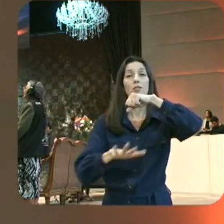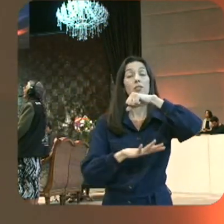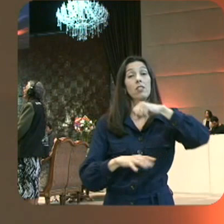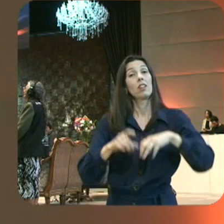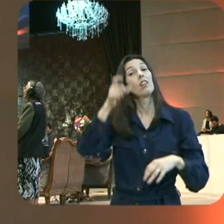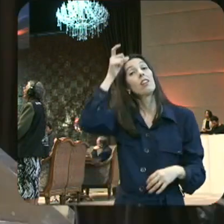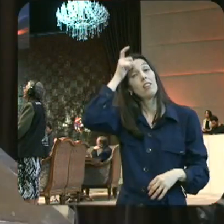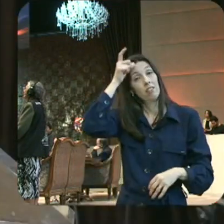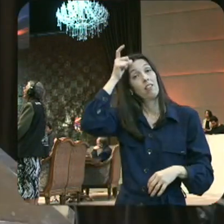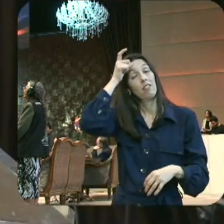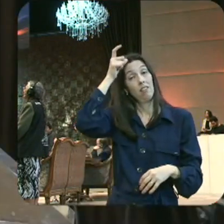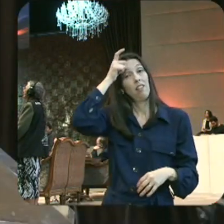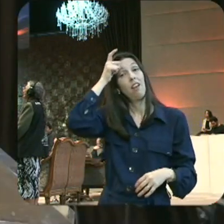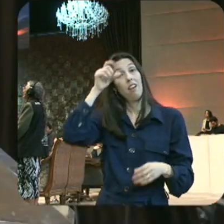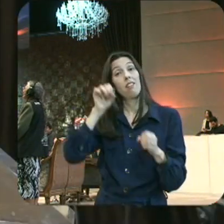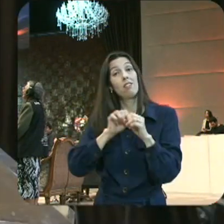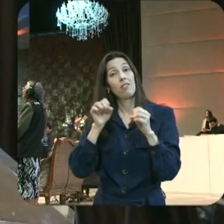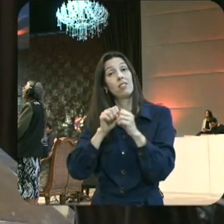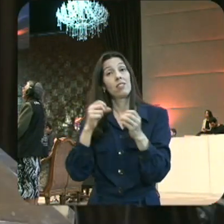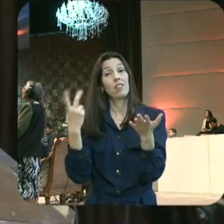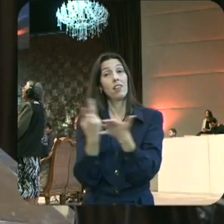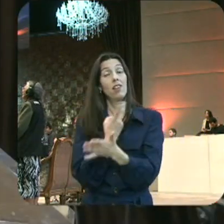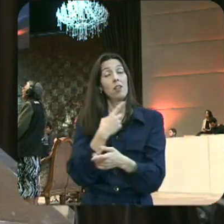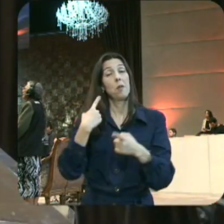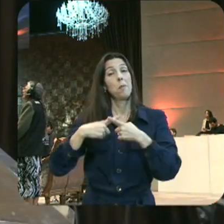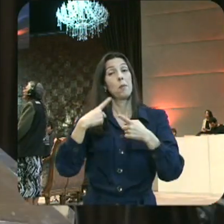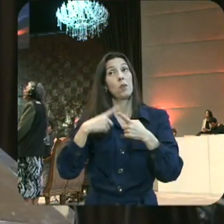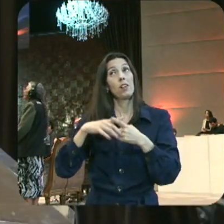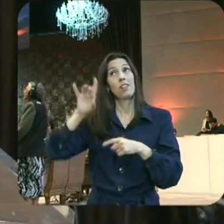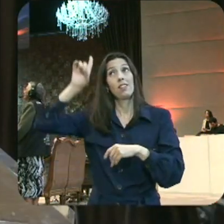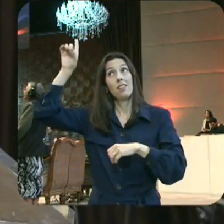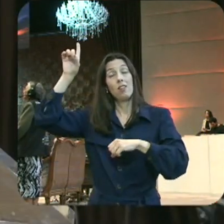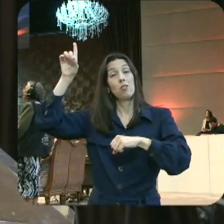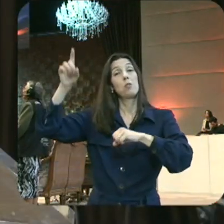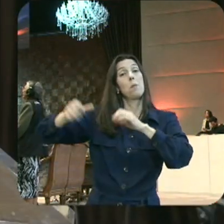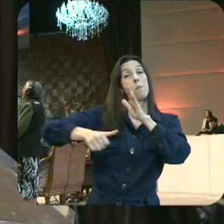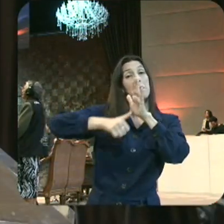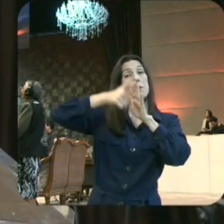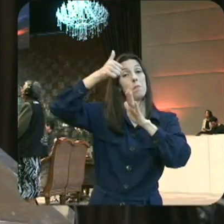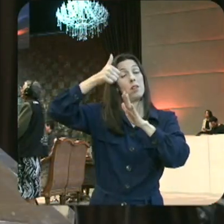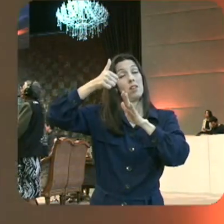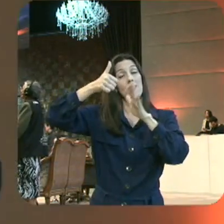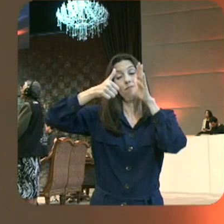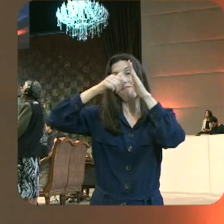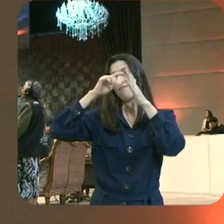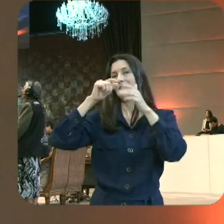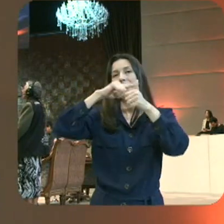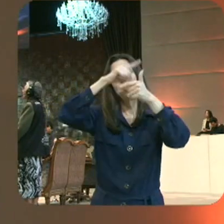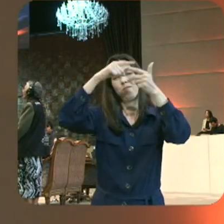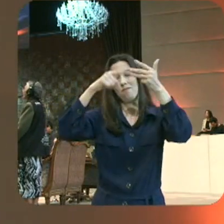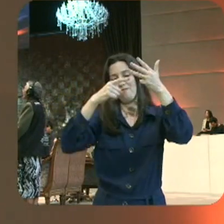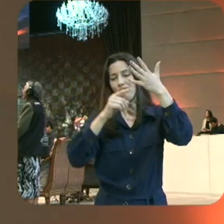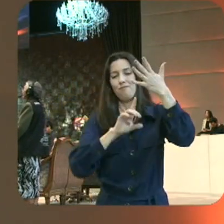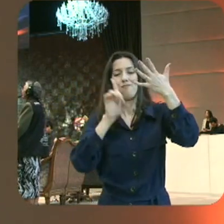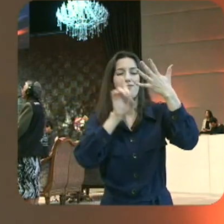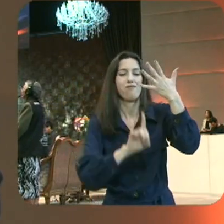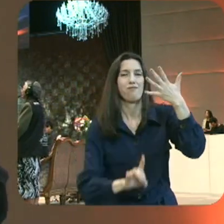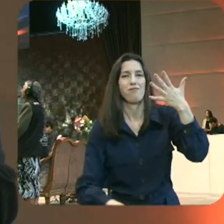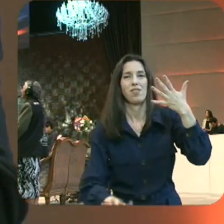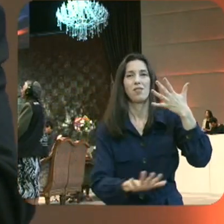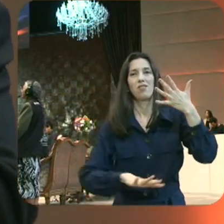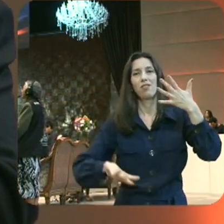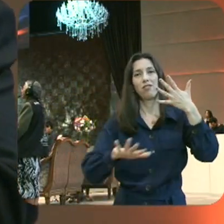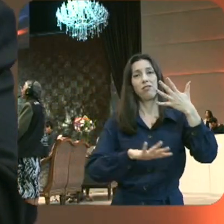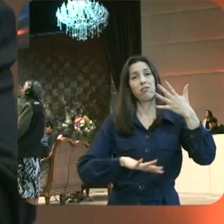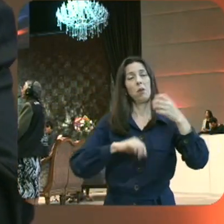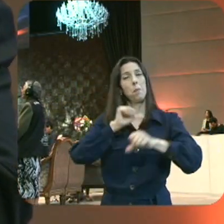rasteira, porque o Senhor não é mais o primeiro na vida. E aí não consegue entender o que está